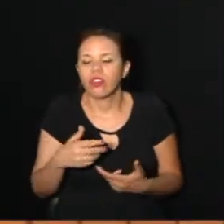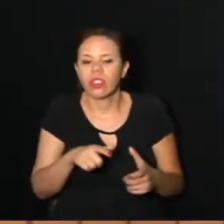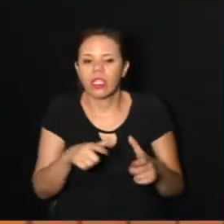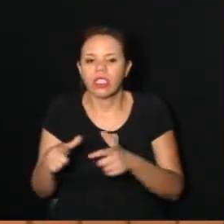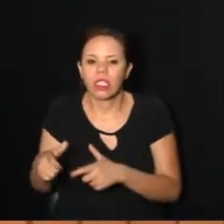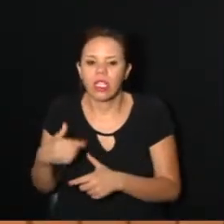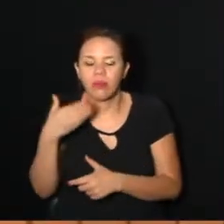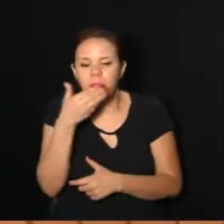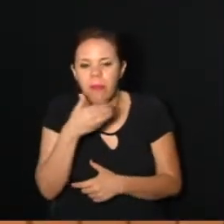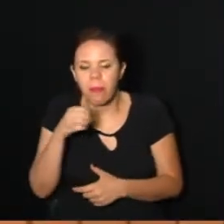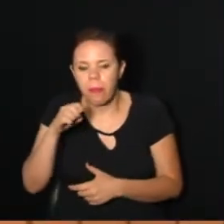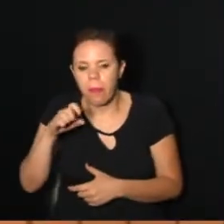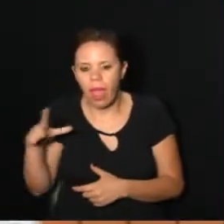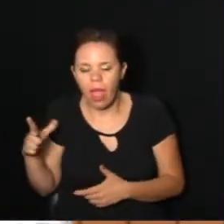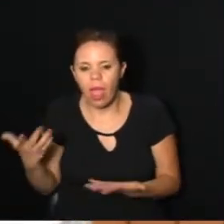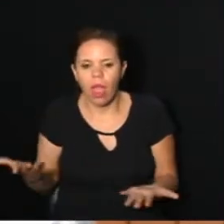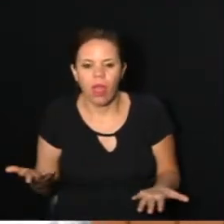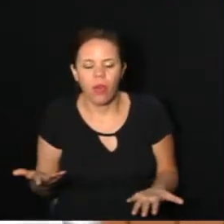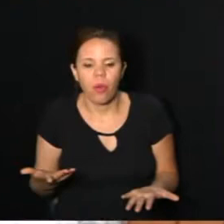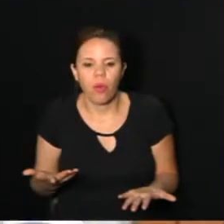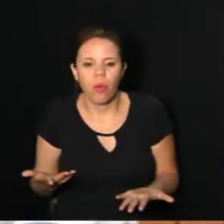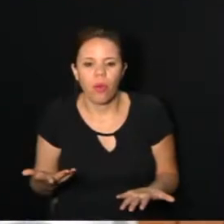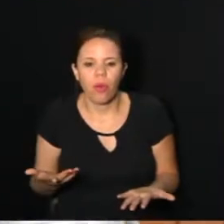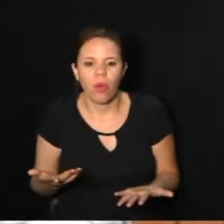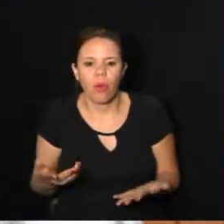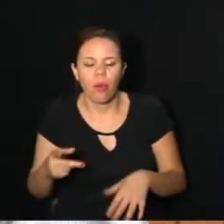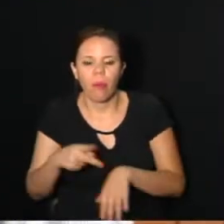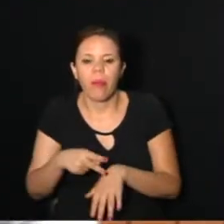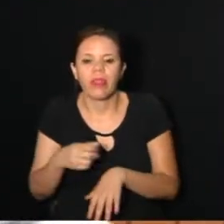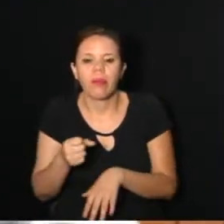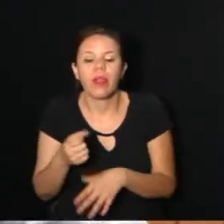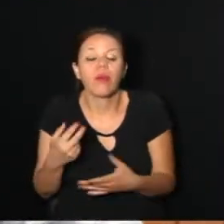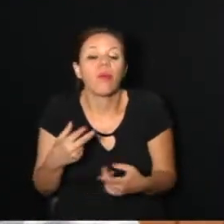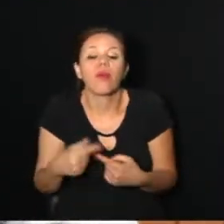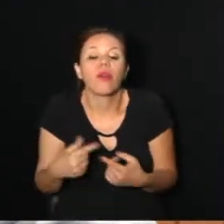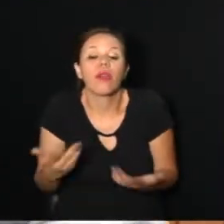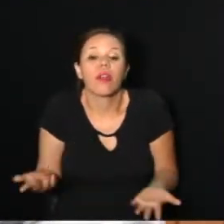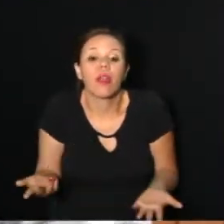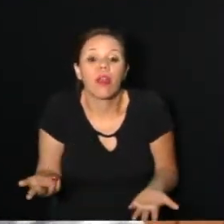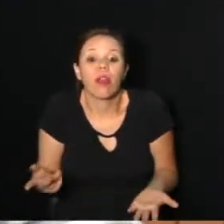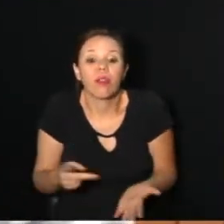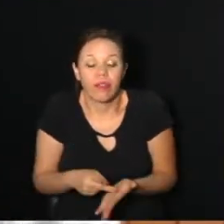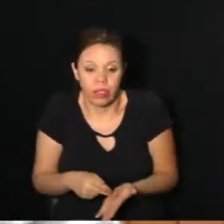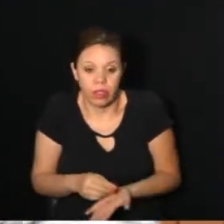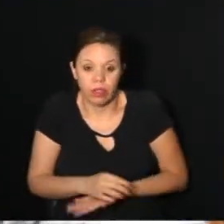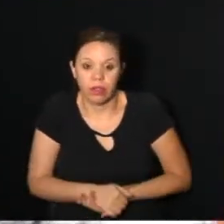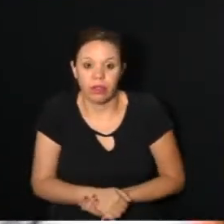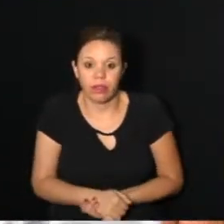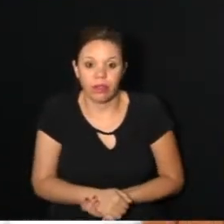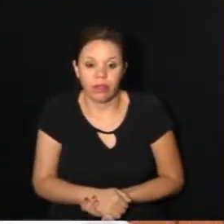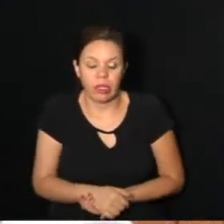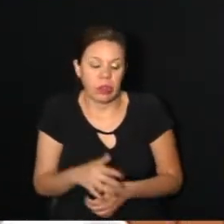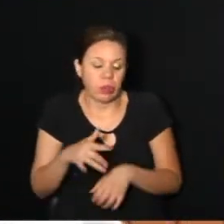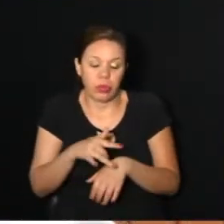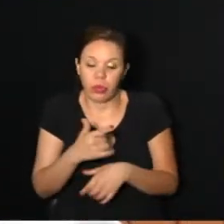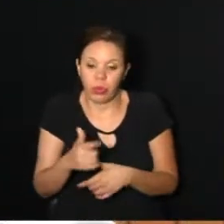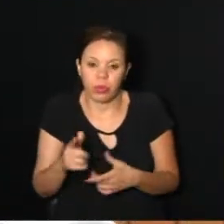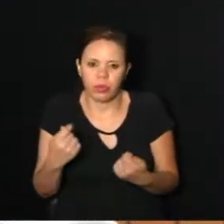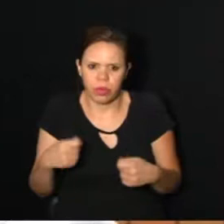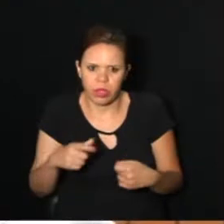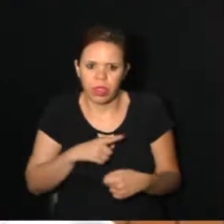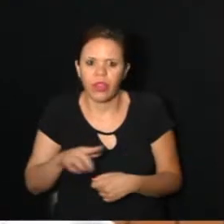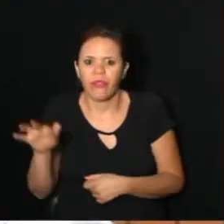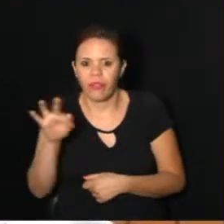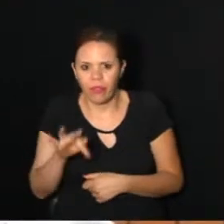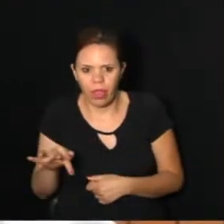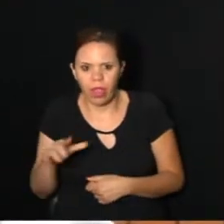mel, na Pedra Branca. Por que não? Na verdade, um absurdo não ter. Você tem até a universidade,